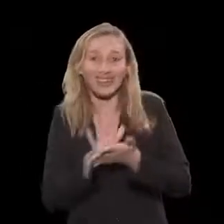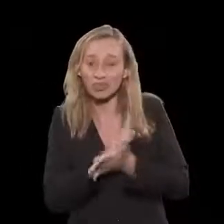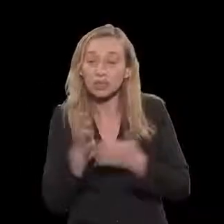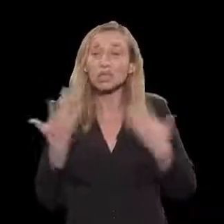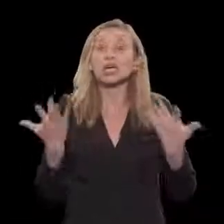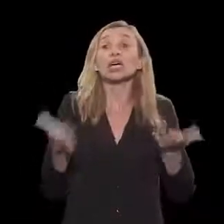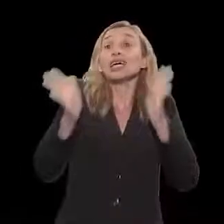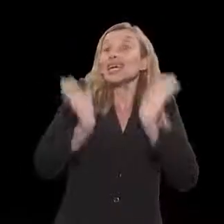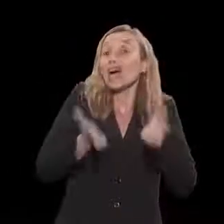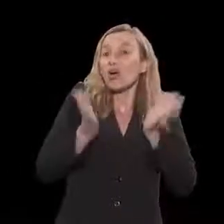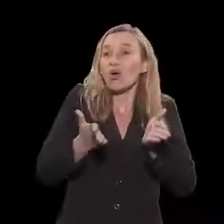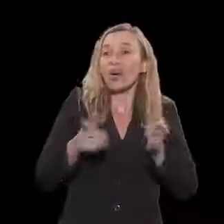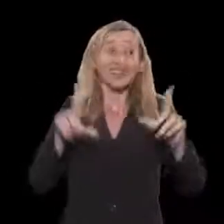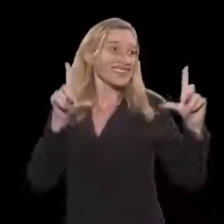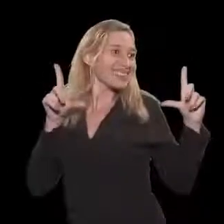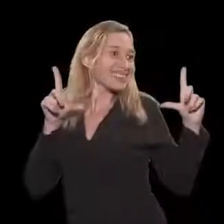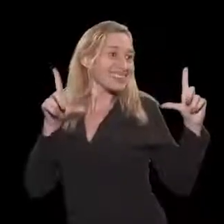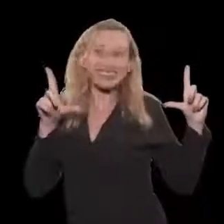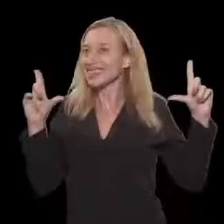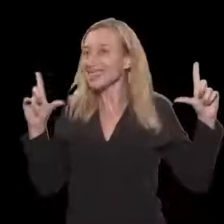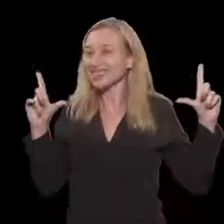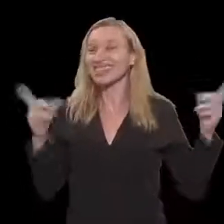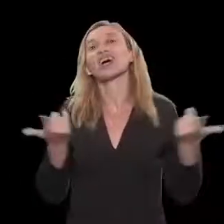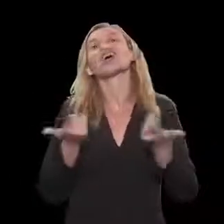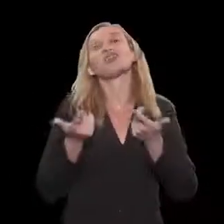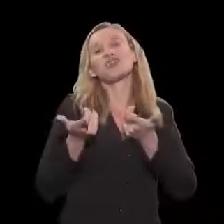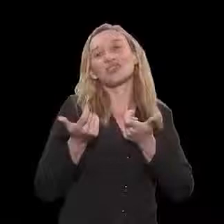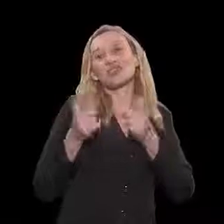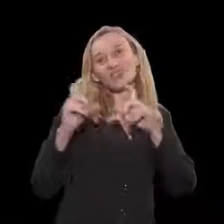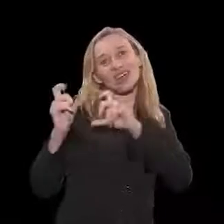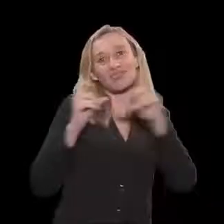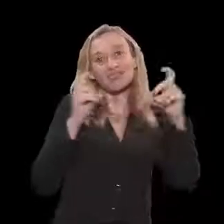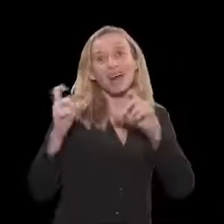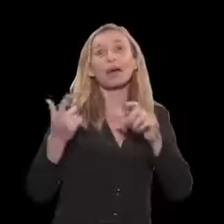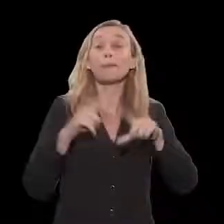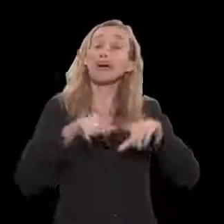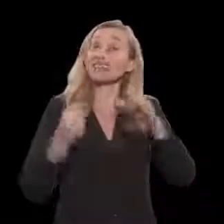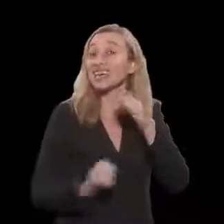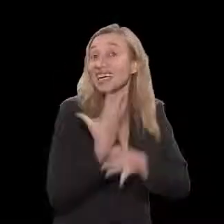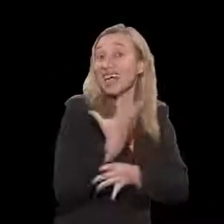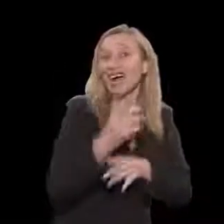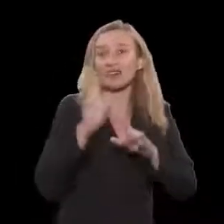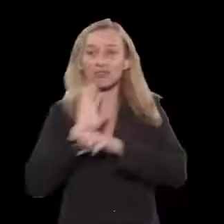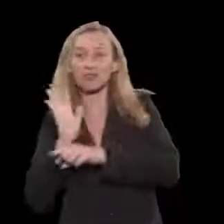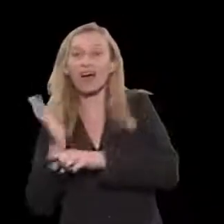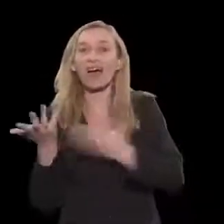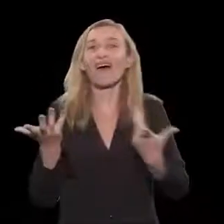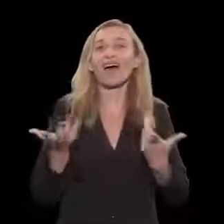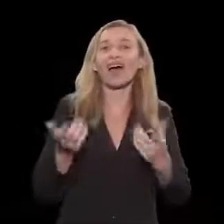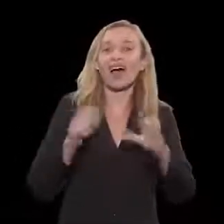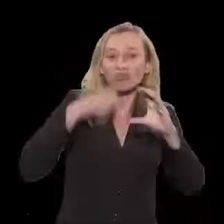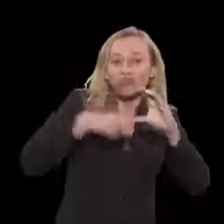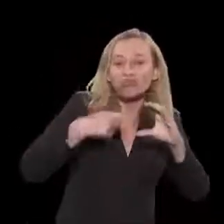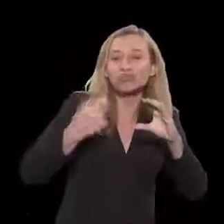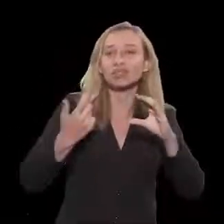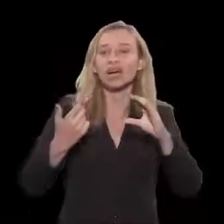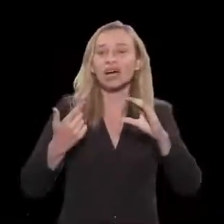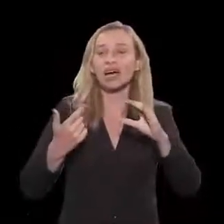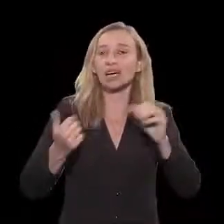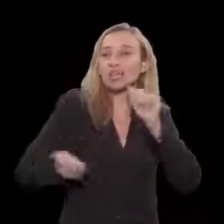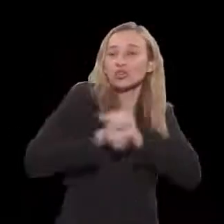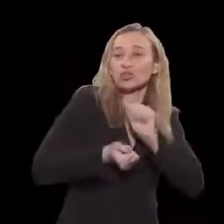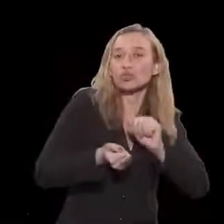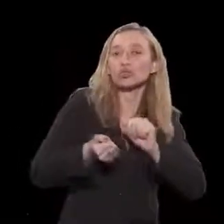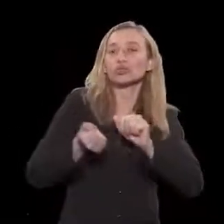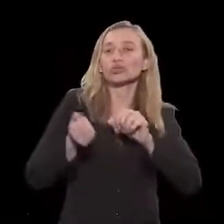fotografia, né? E agora eu estou metida, né? Não só a fotografar, mas a produzir, a filmar, né? A roteirizar,